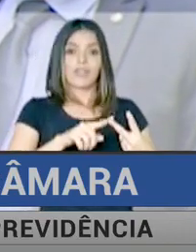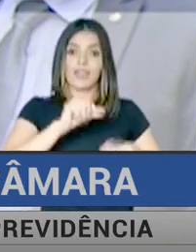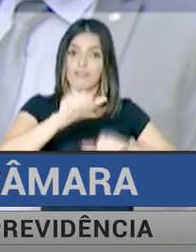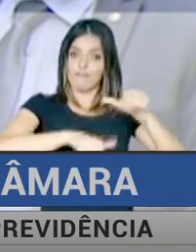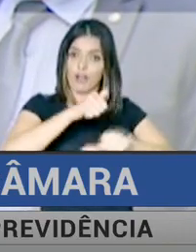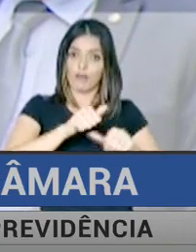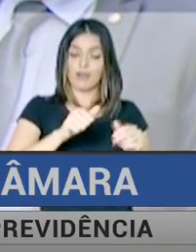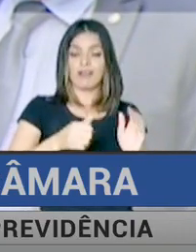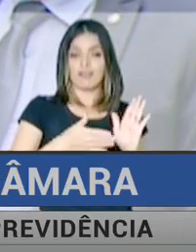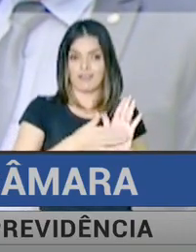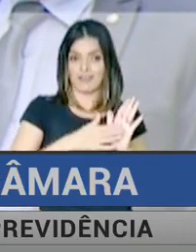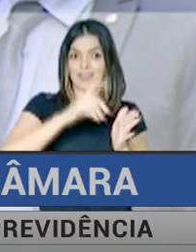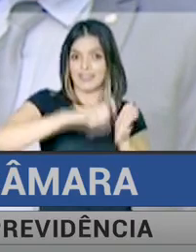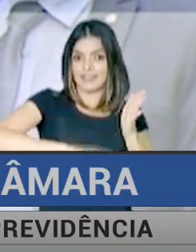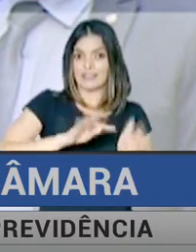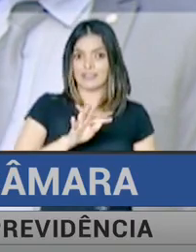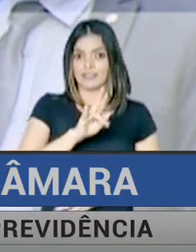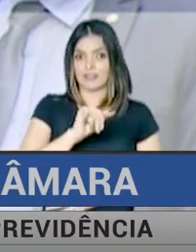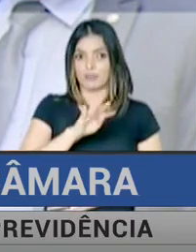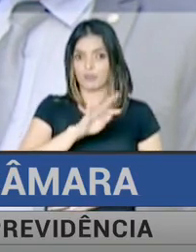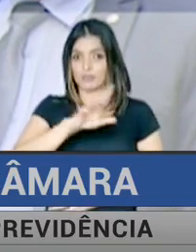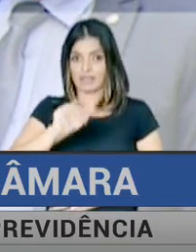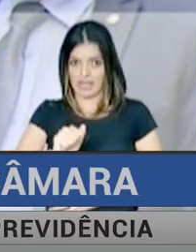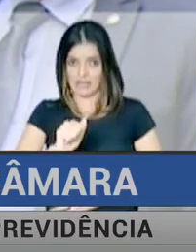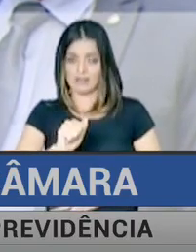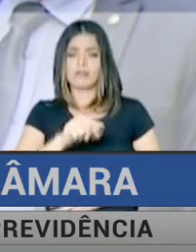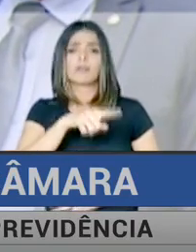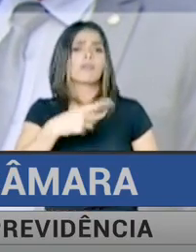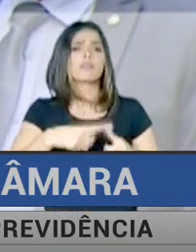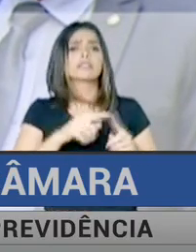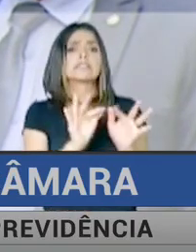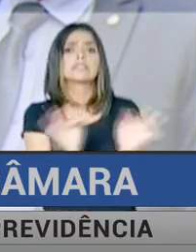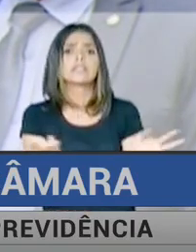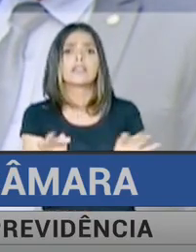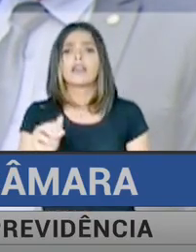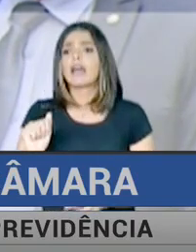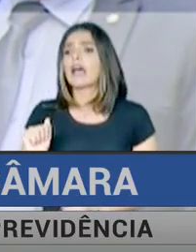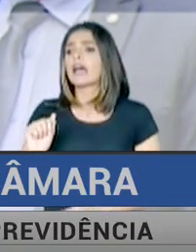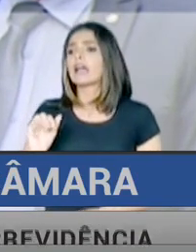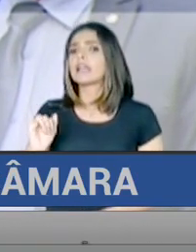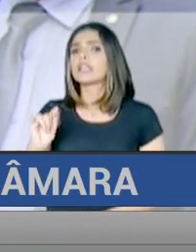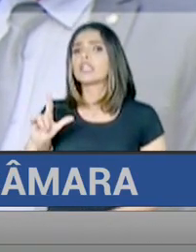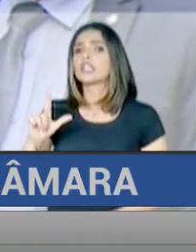tributária, começando pela simplificação, porque quem fala em redução de alíquota